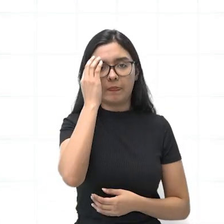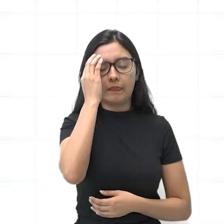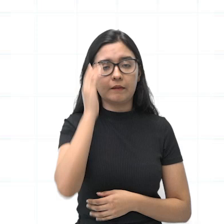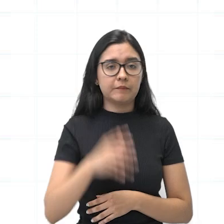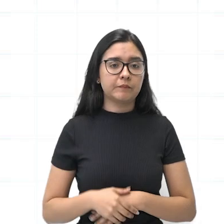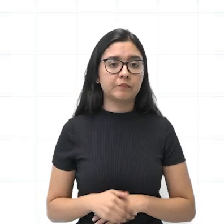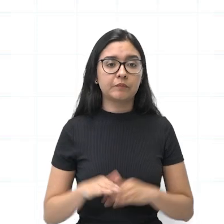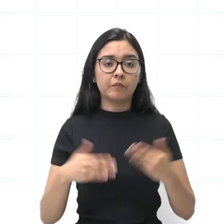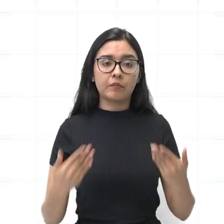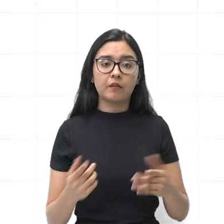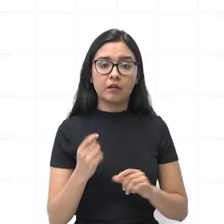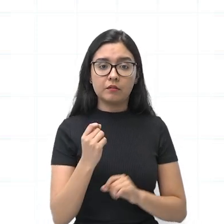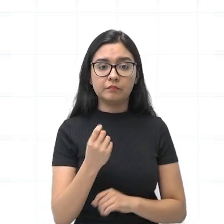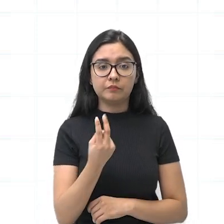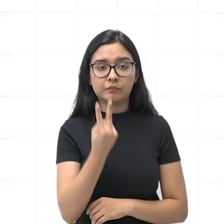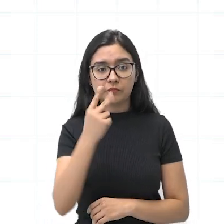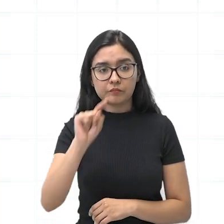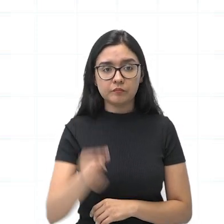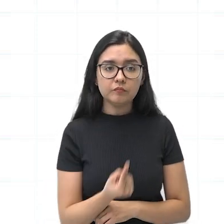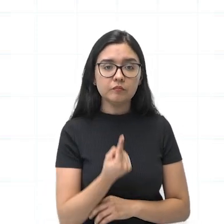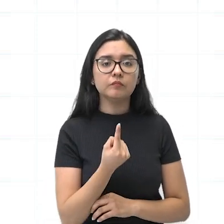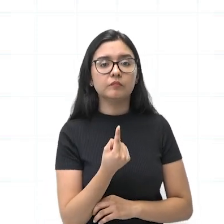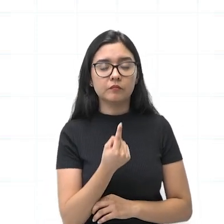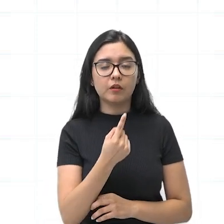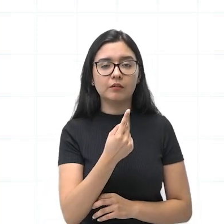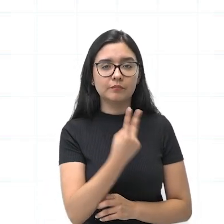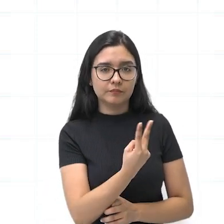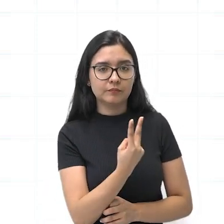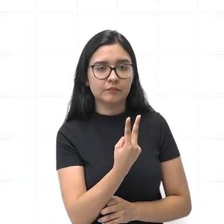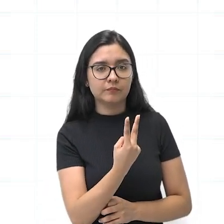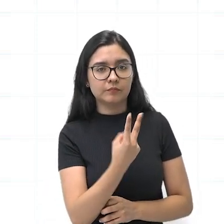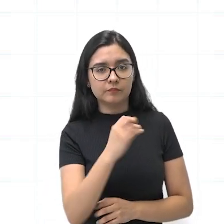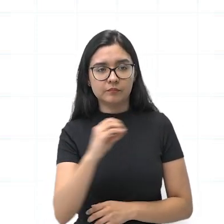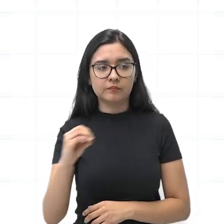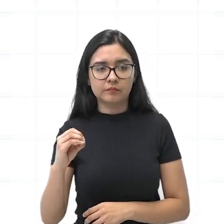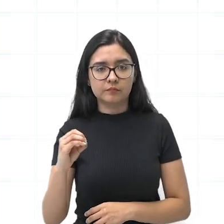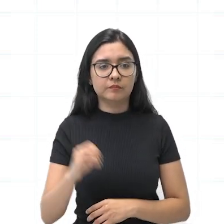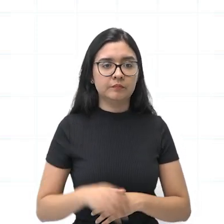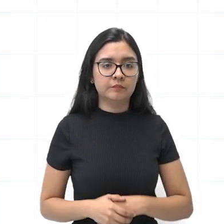Lá em 2000, no ano de 2000,